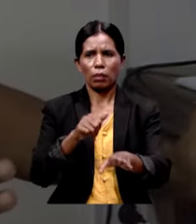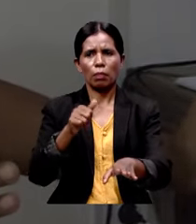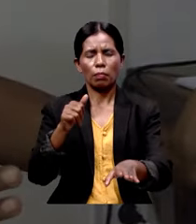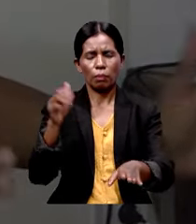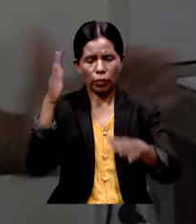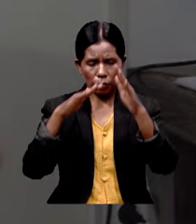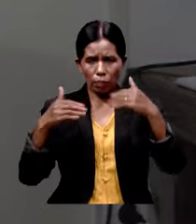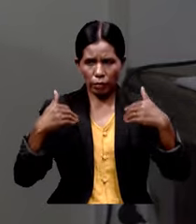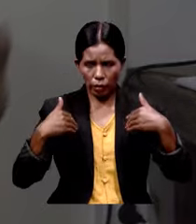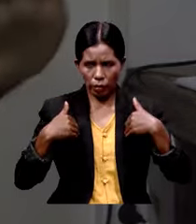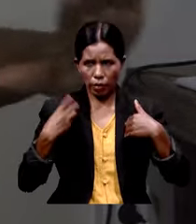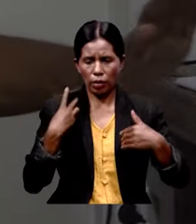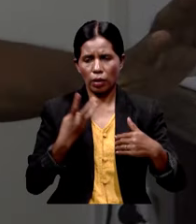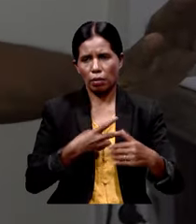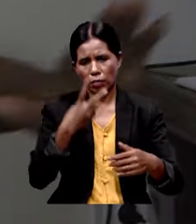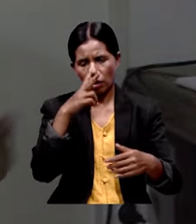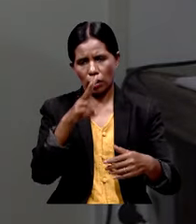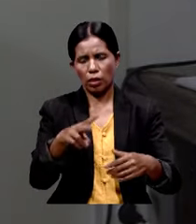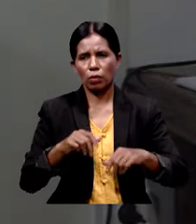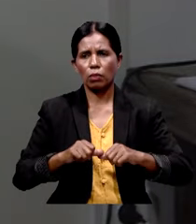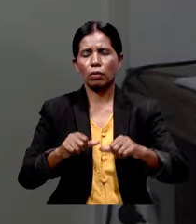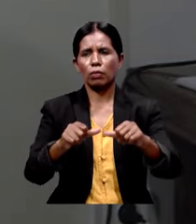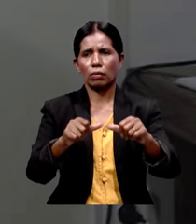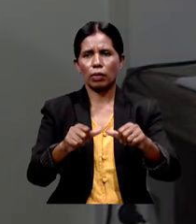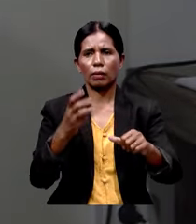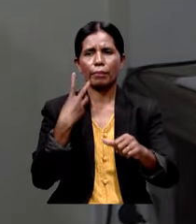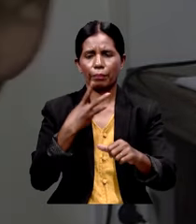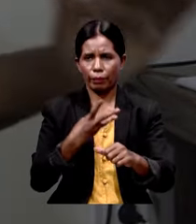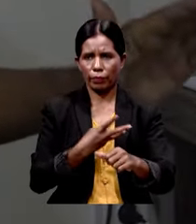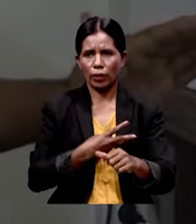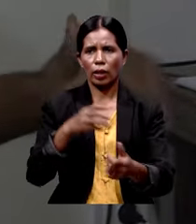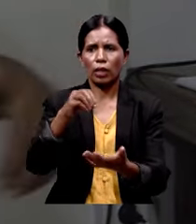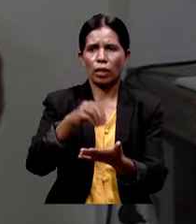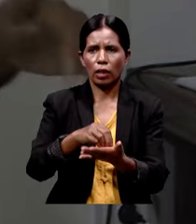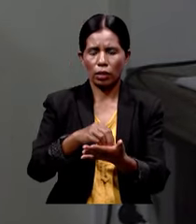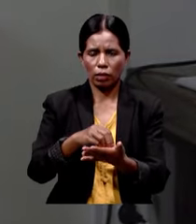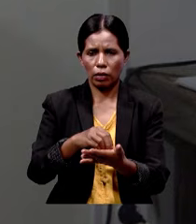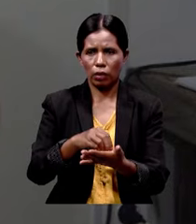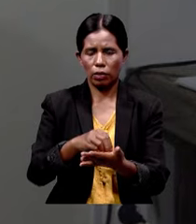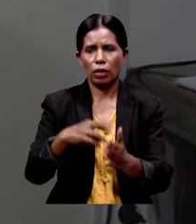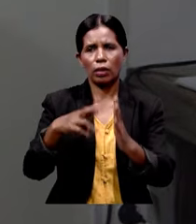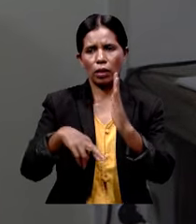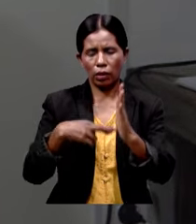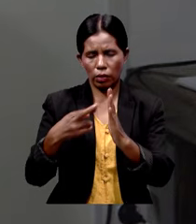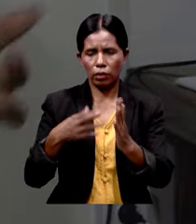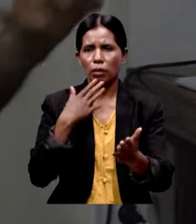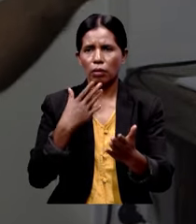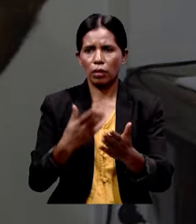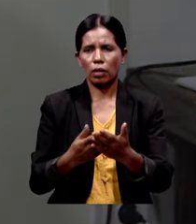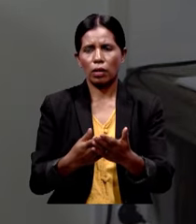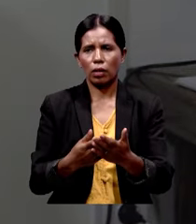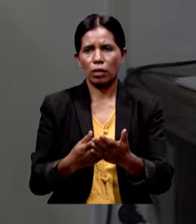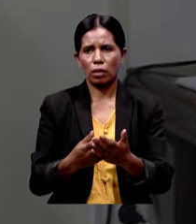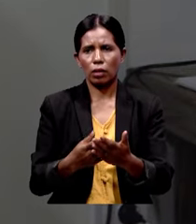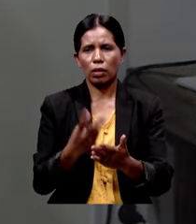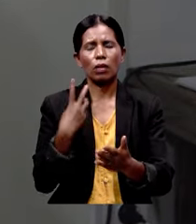sona amai kan basi ne laona ita to tau kes ho tene kriteria be rigroso ne antau ne orsida afiat